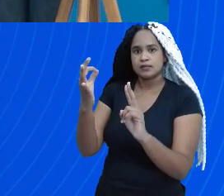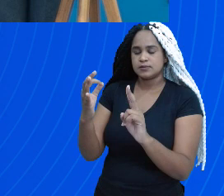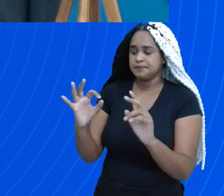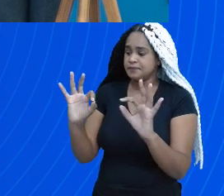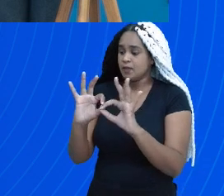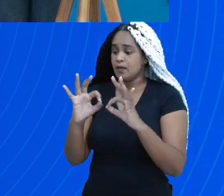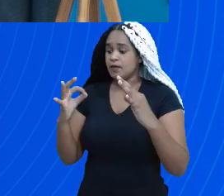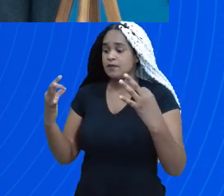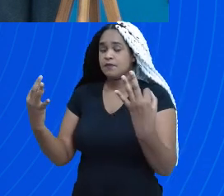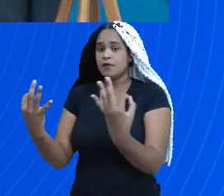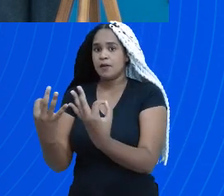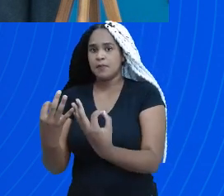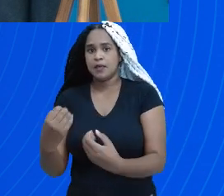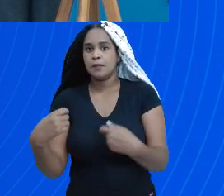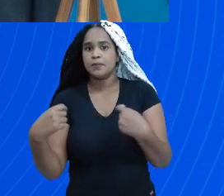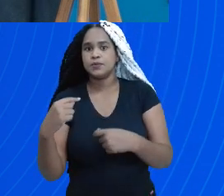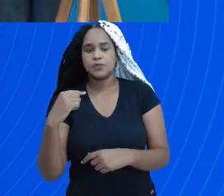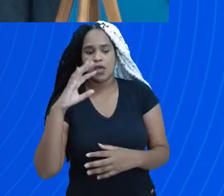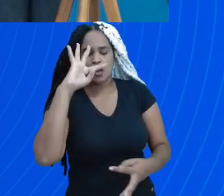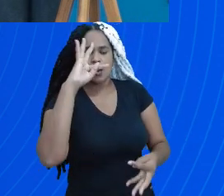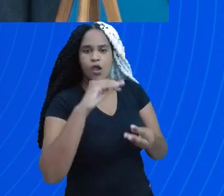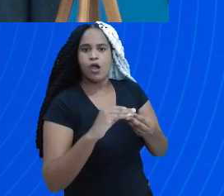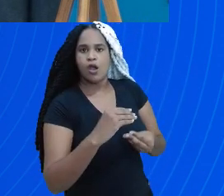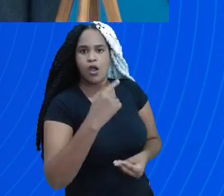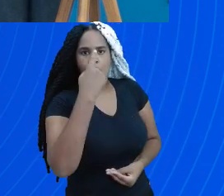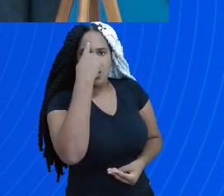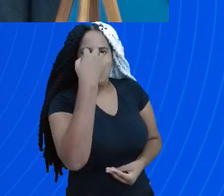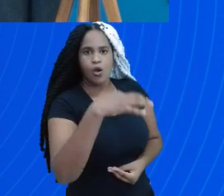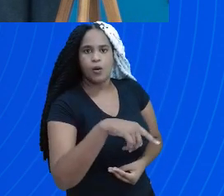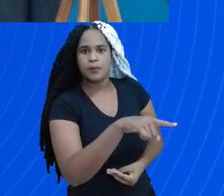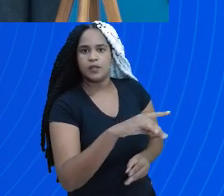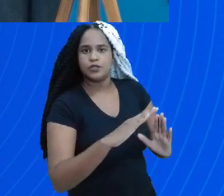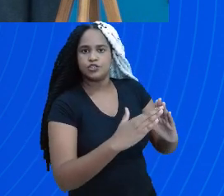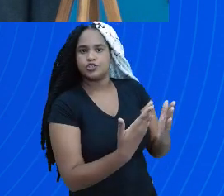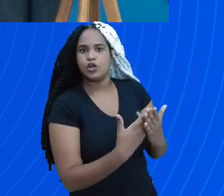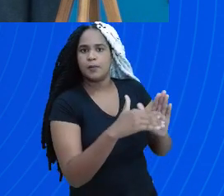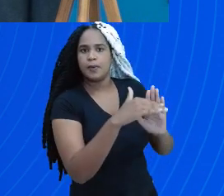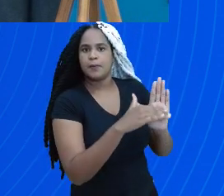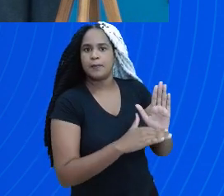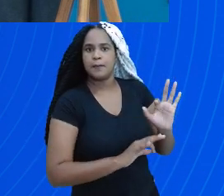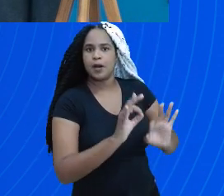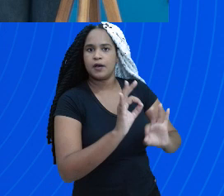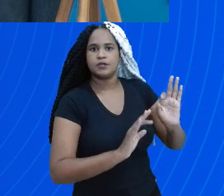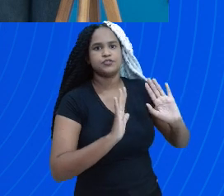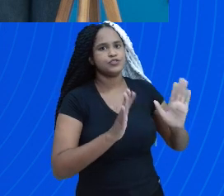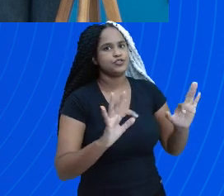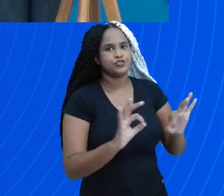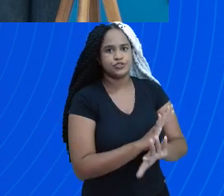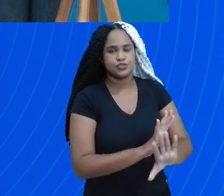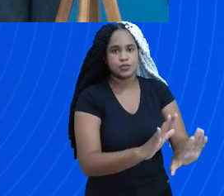que a escola tem um projeto de trabalho e que a ação da família, a